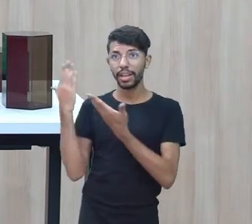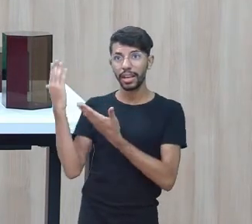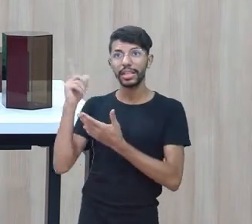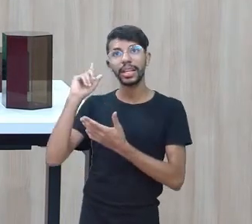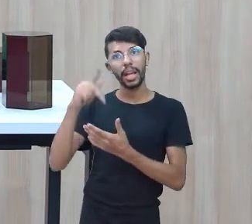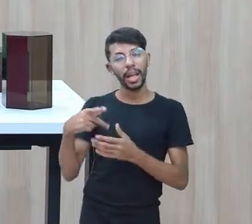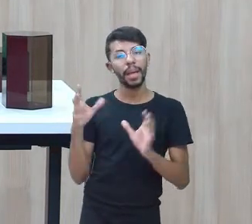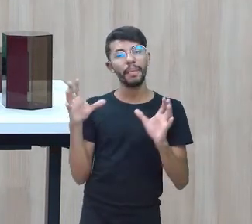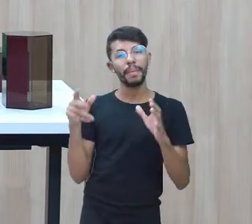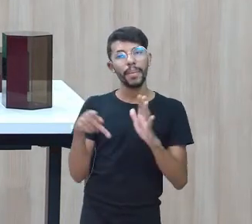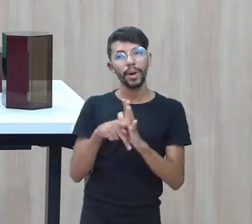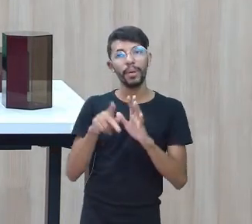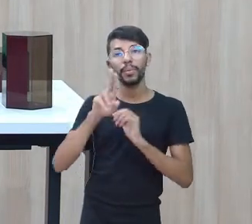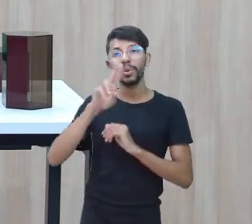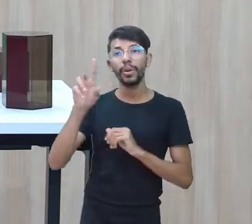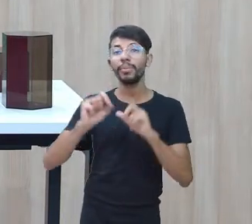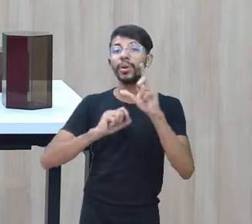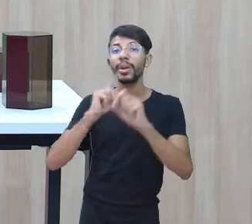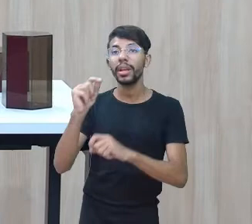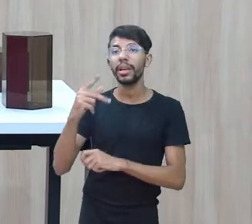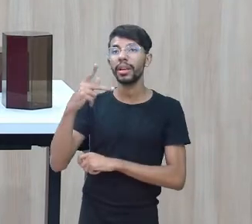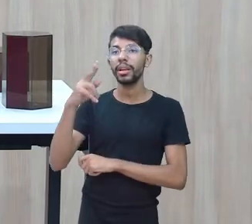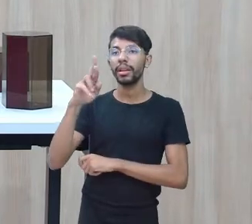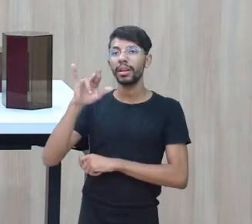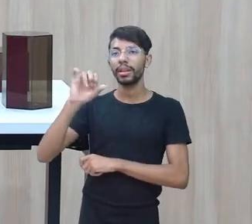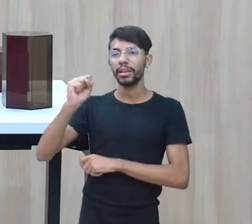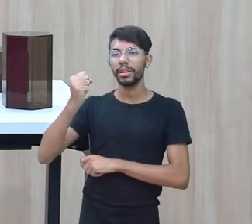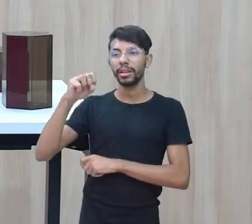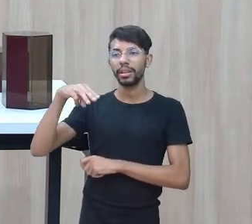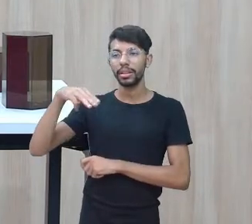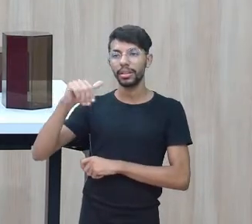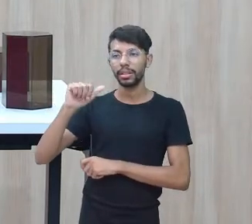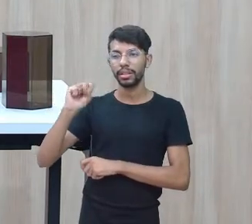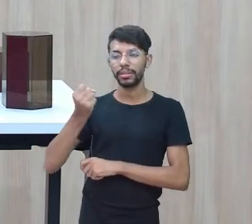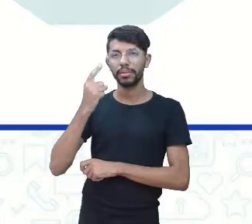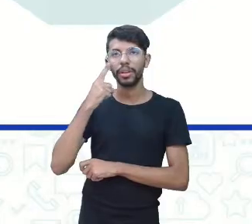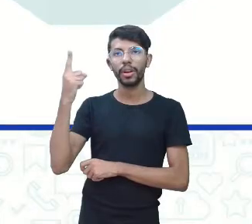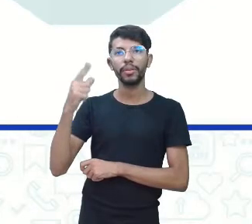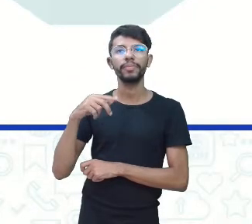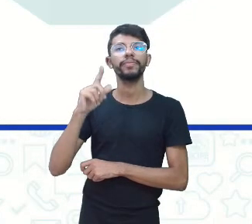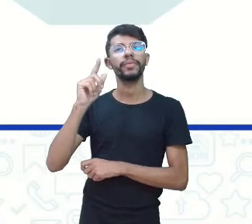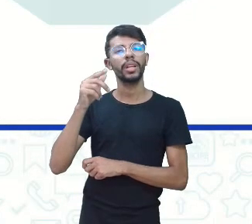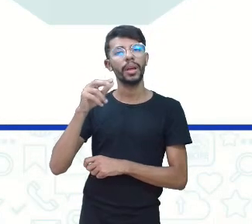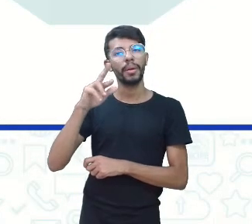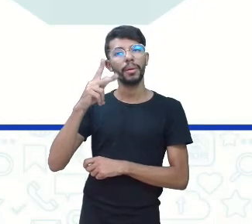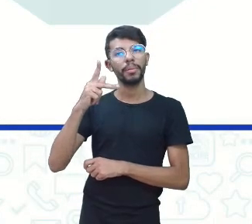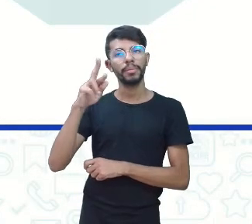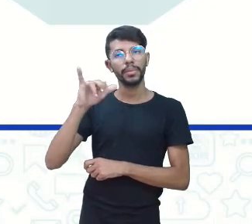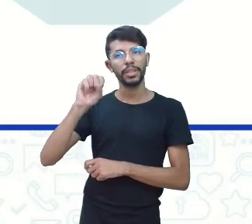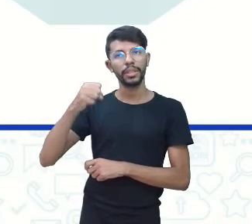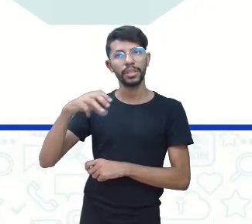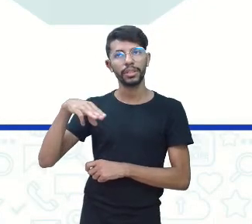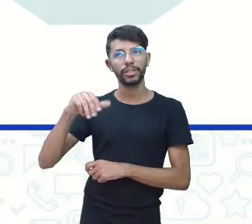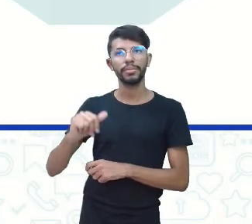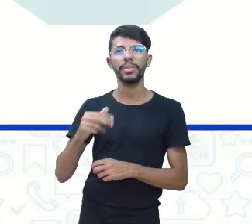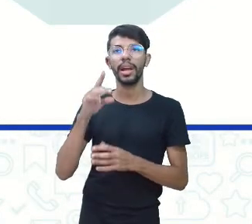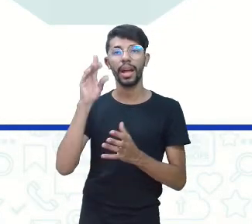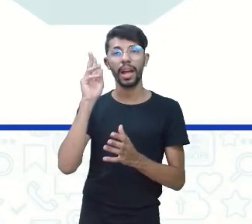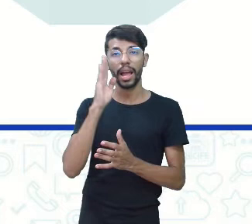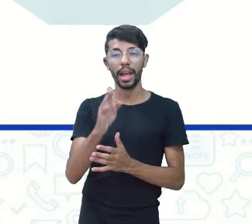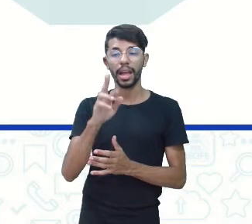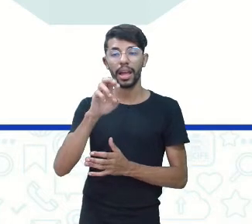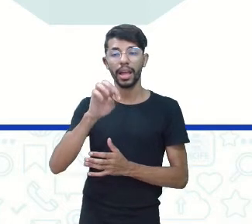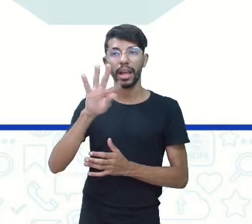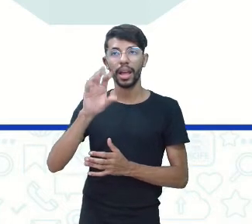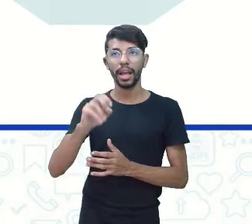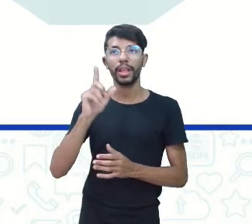classificados como prismas. E aí eu trouxe aqui, ó, o prisma reto é uma figura geométrica espacial que possui duas